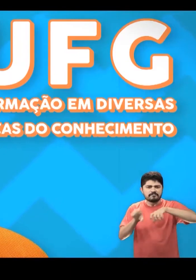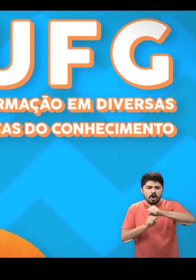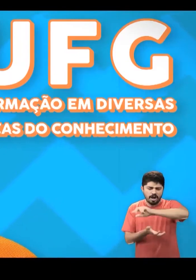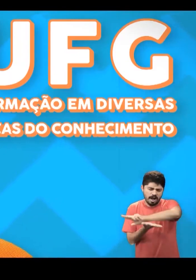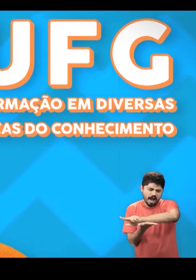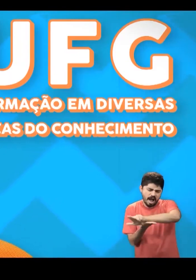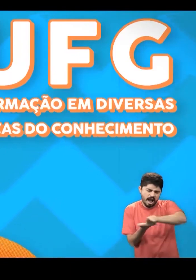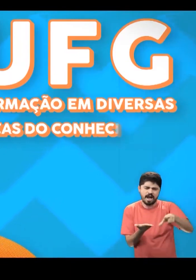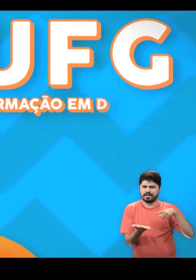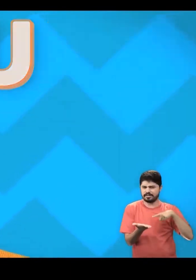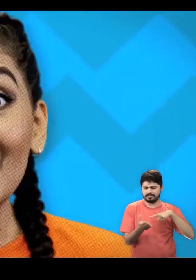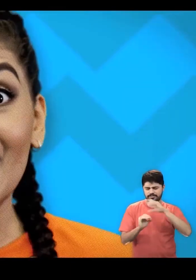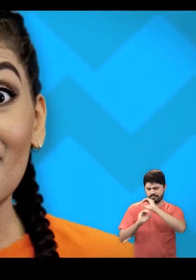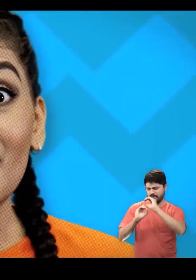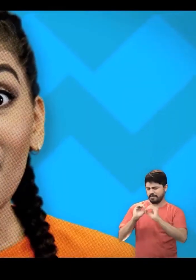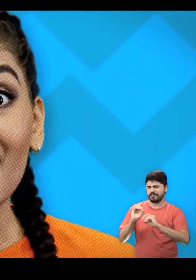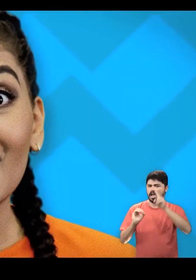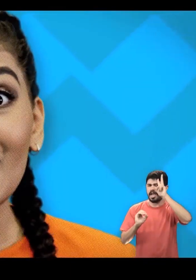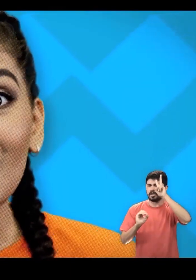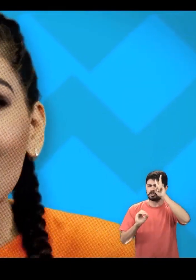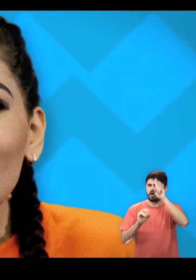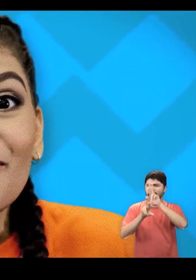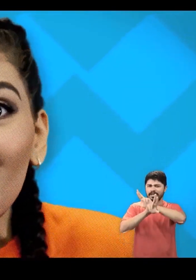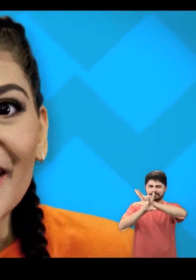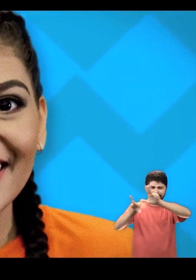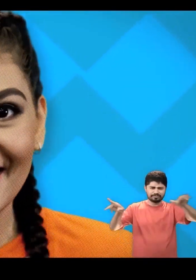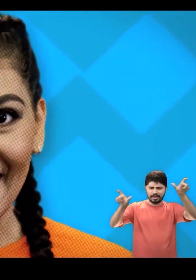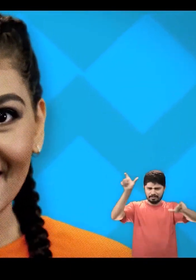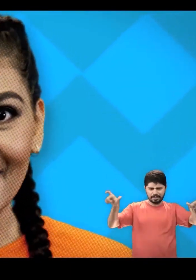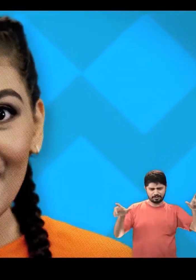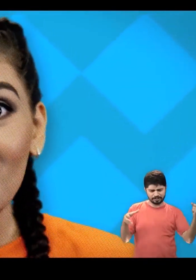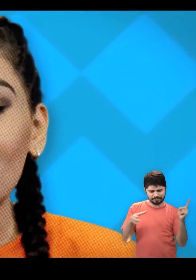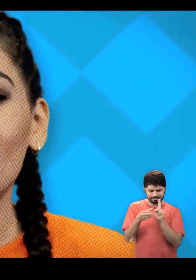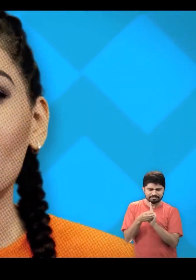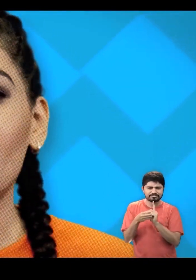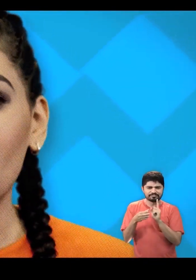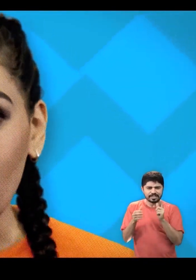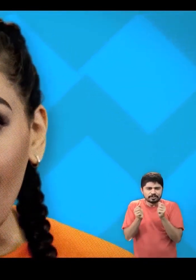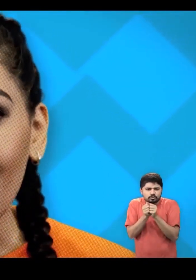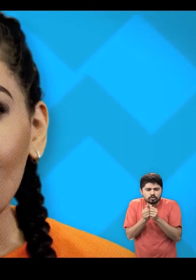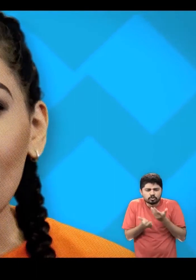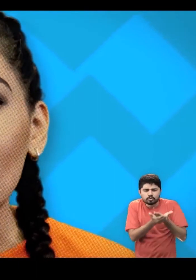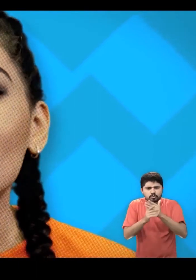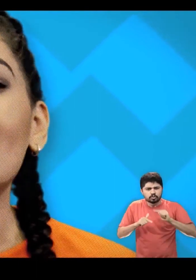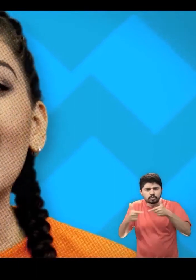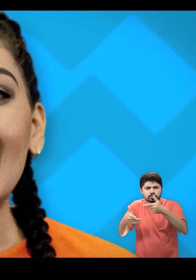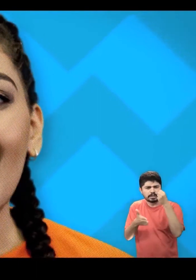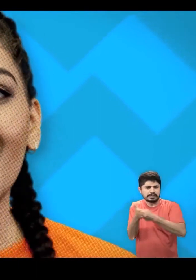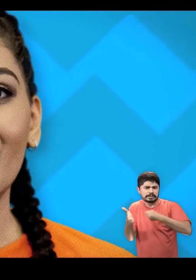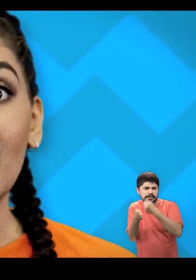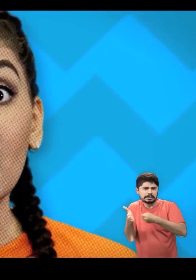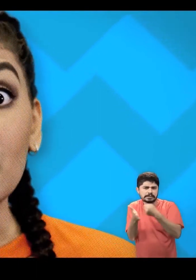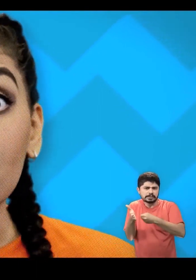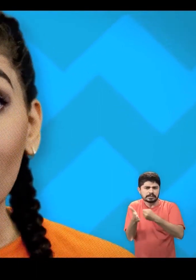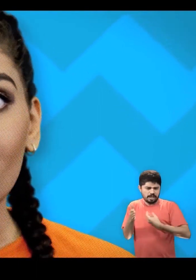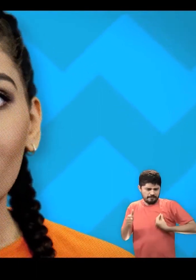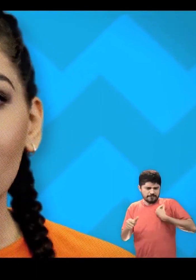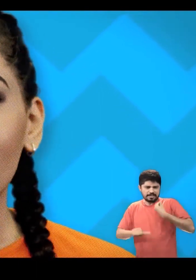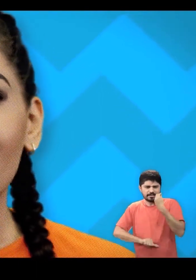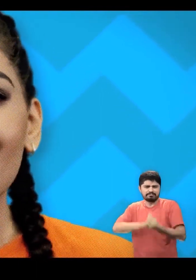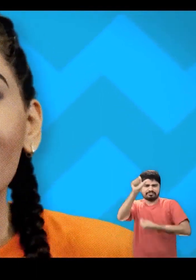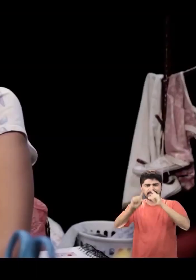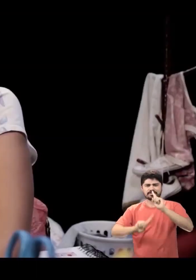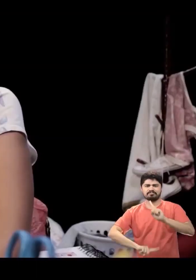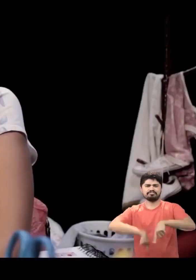diversas áreas do conhecimento e já fez parte da história de muita gente. Pessoas que lutaram, batalharam e tiveram